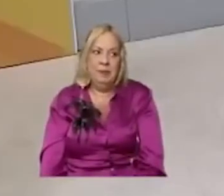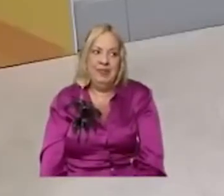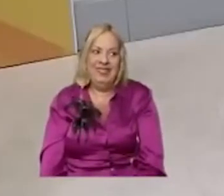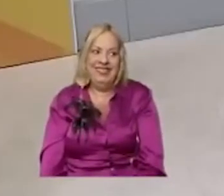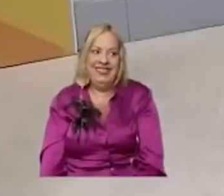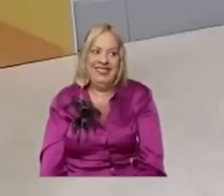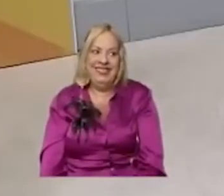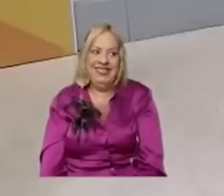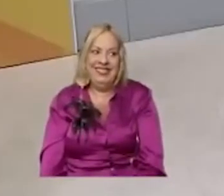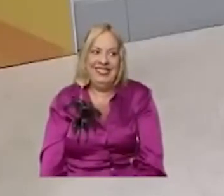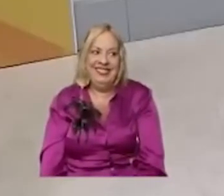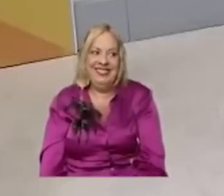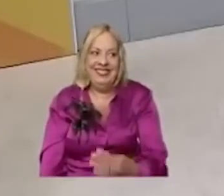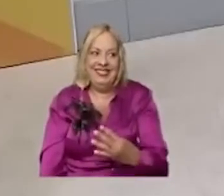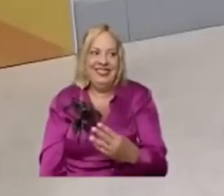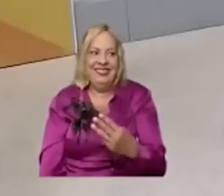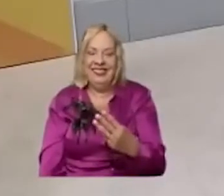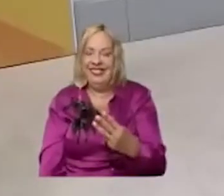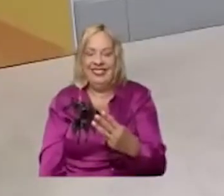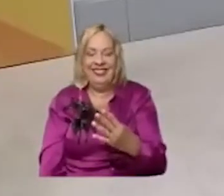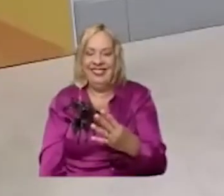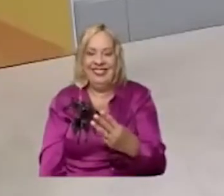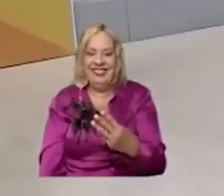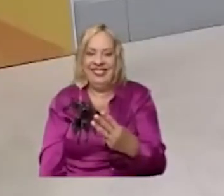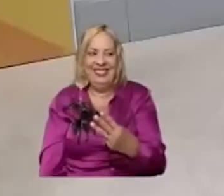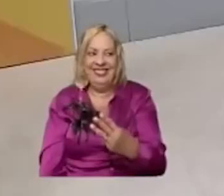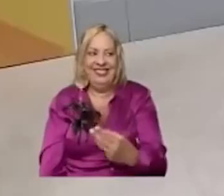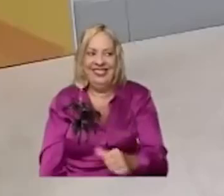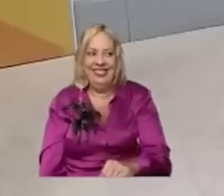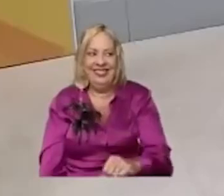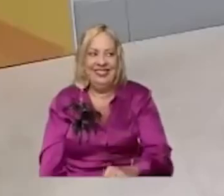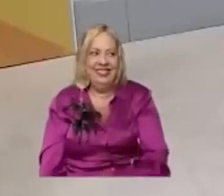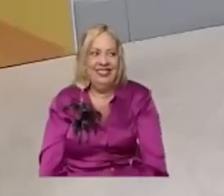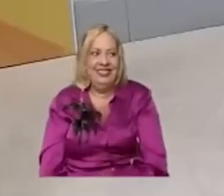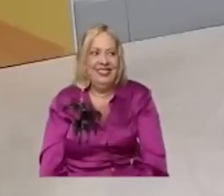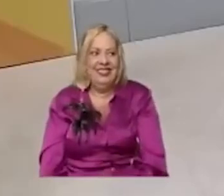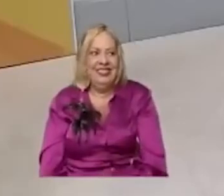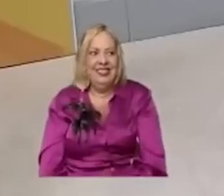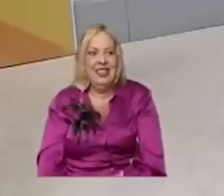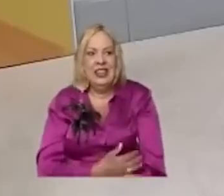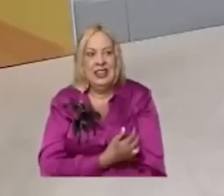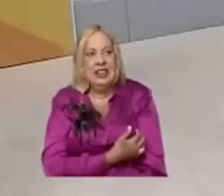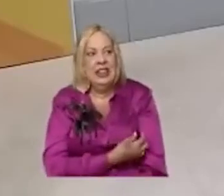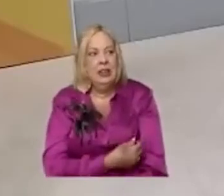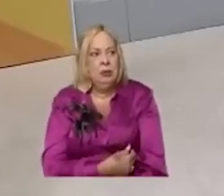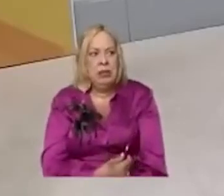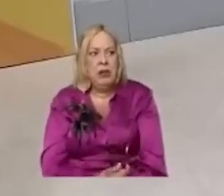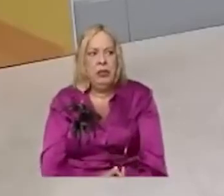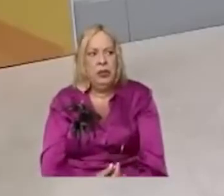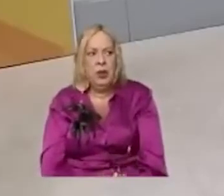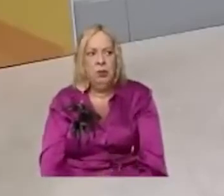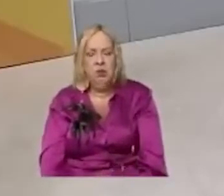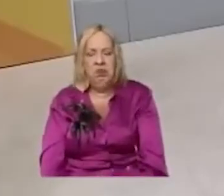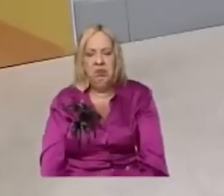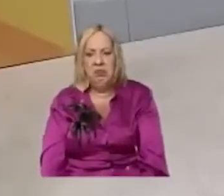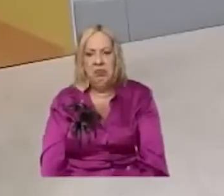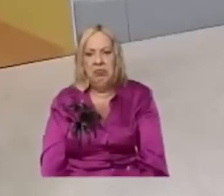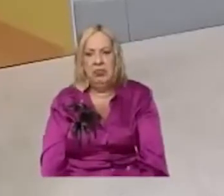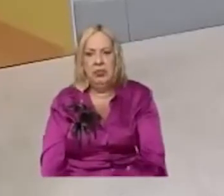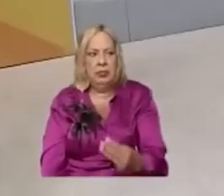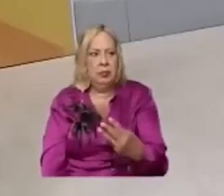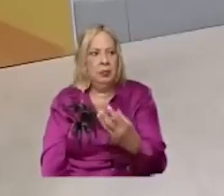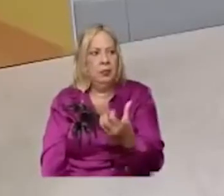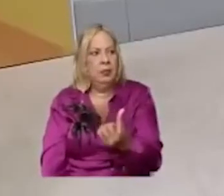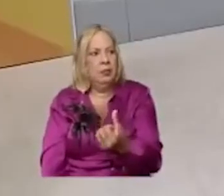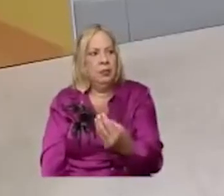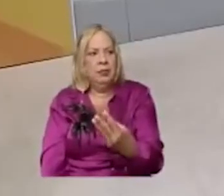42 e 43, 43, são 120 mil reais esperando ir pro bolso de alguém, tô